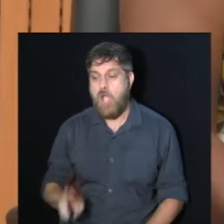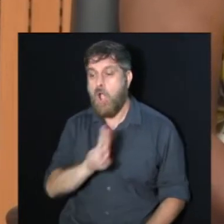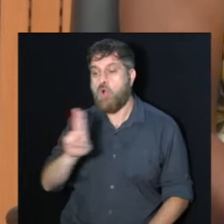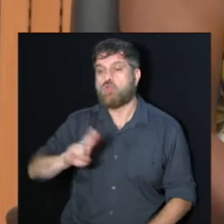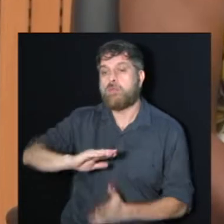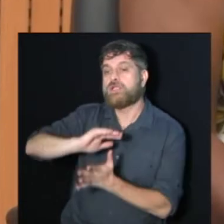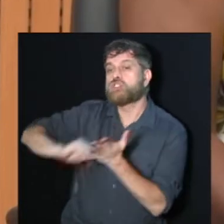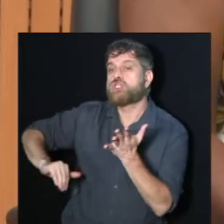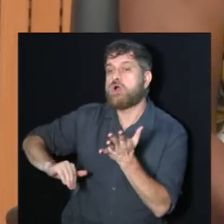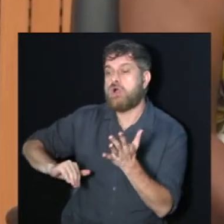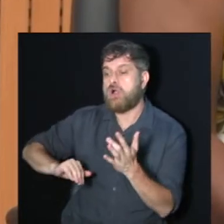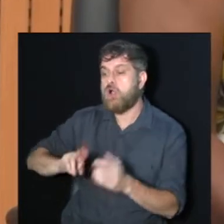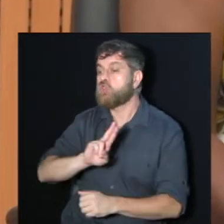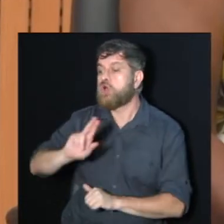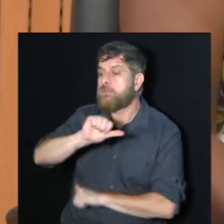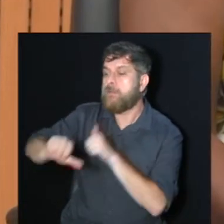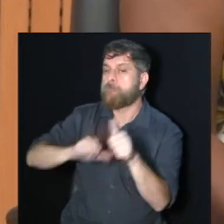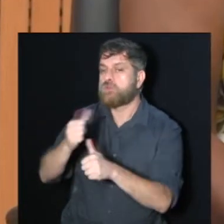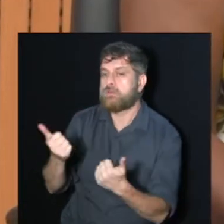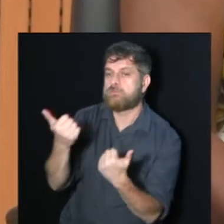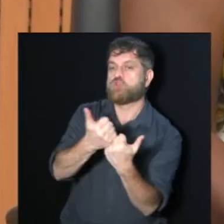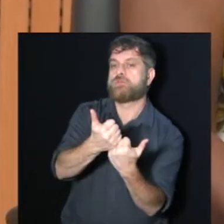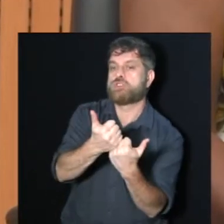deles. Então,